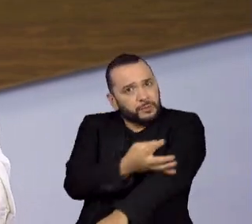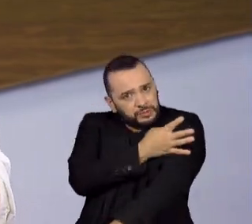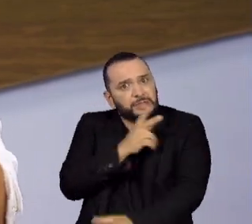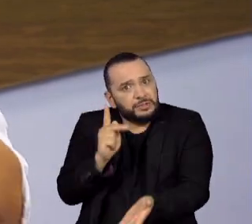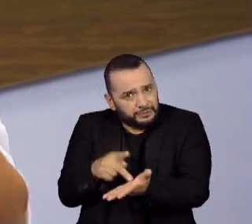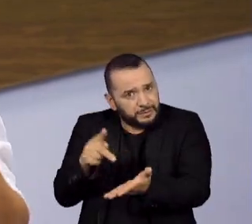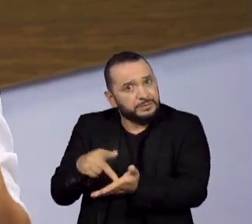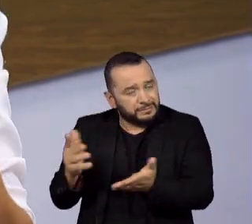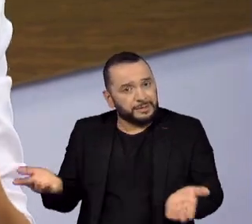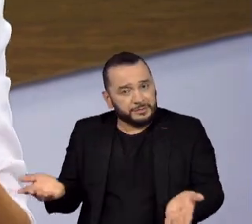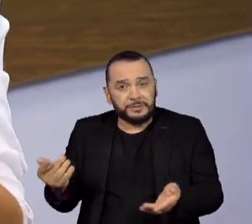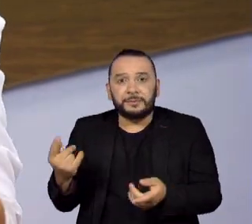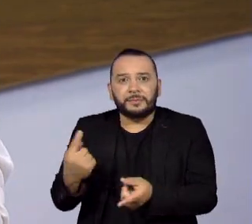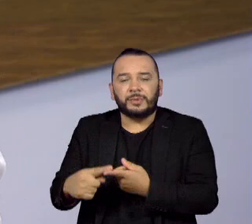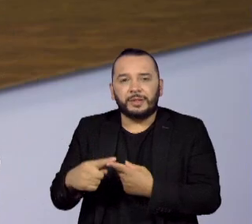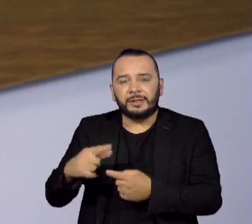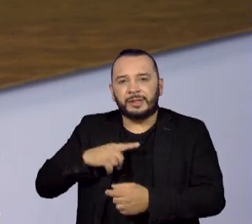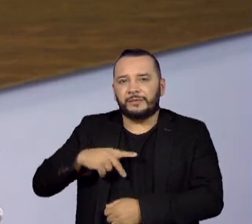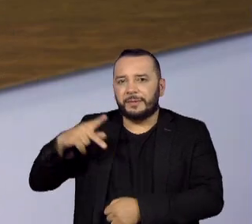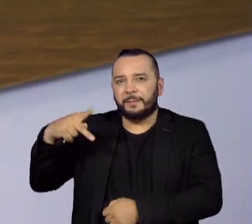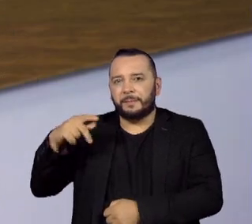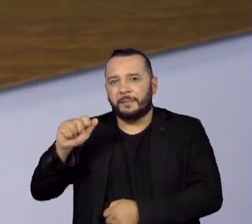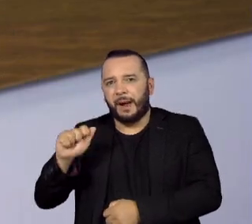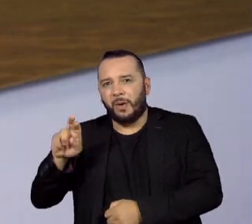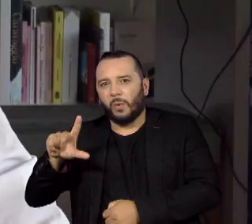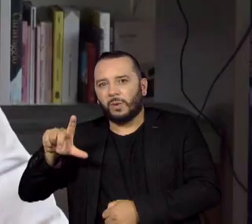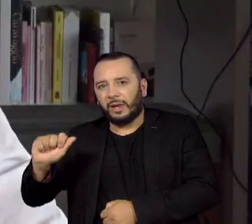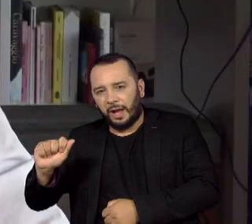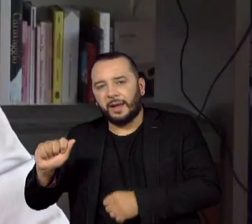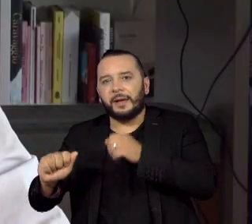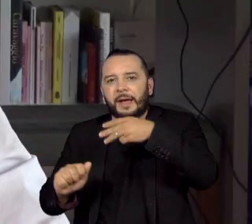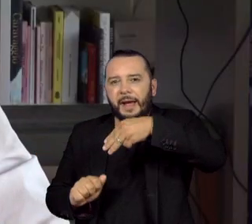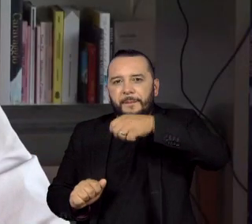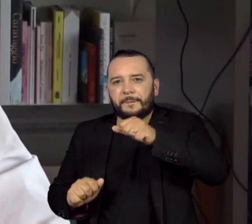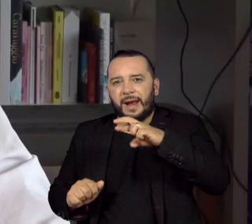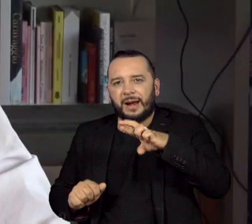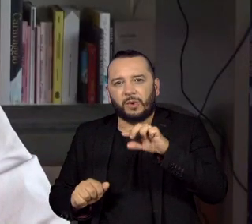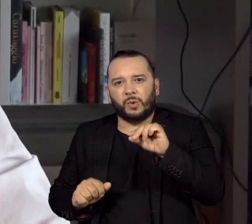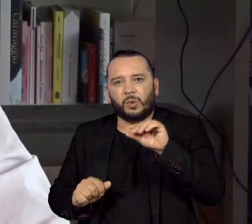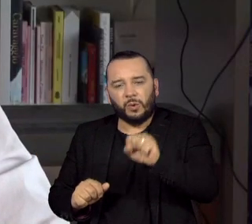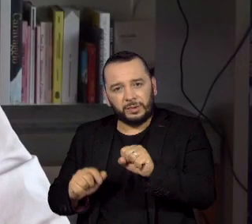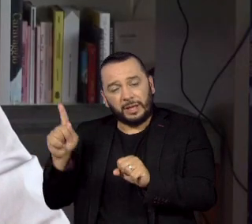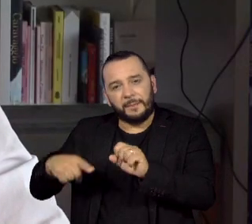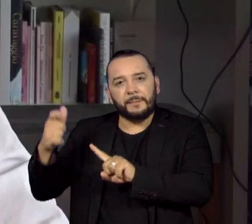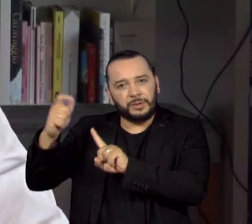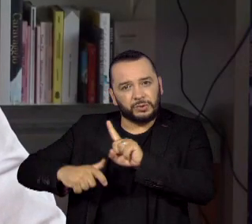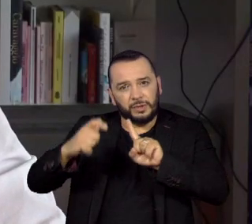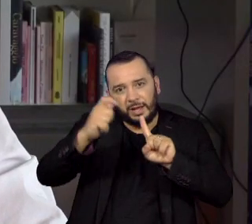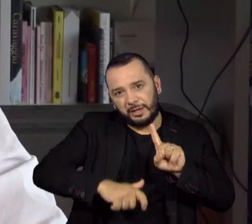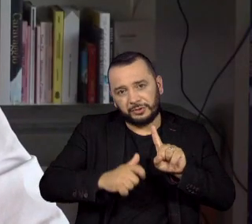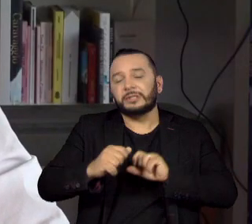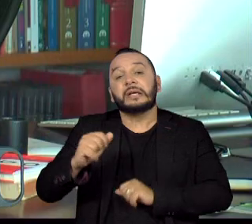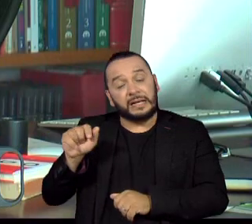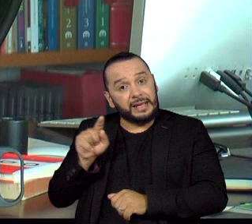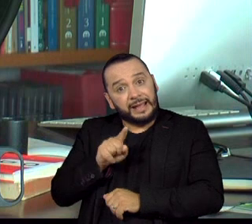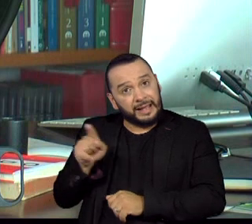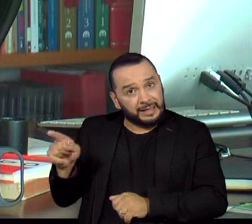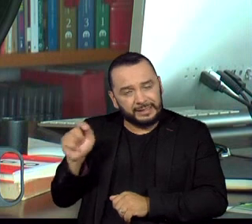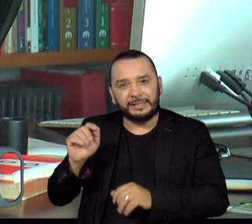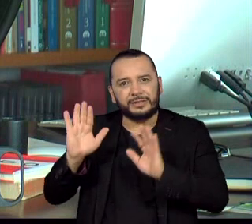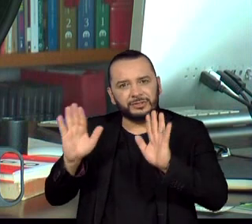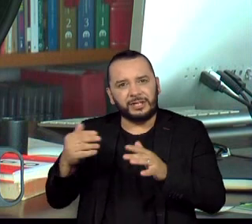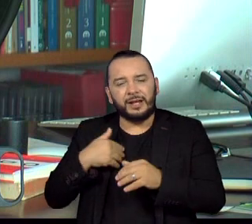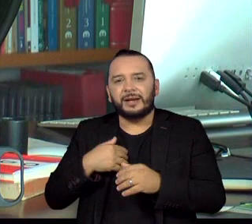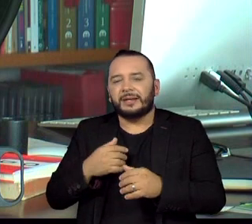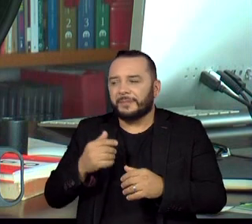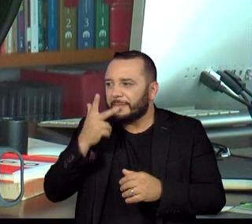que na pele de Paula e do Marcos, eles, além do debate político, do debate do jornalismo, eles estão em plena DR, né, de um casal